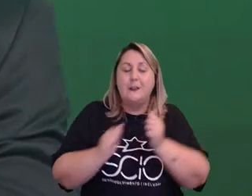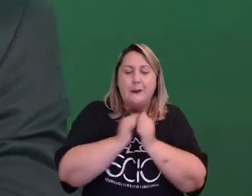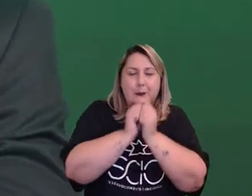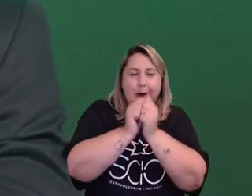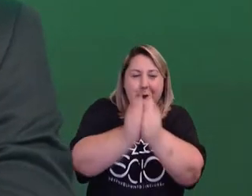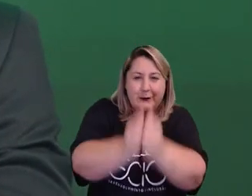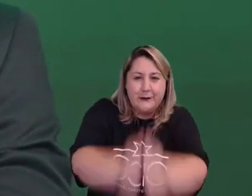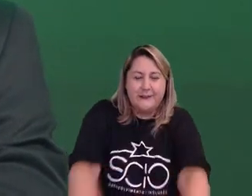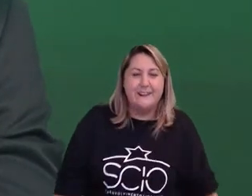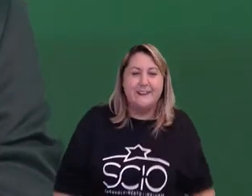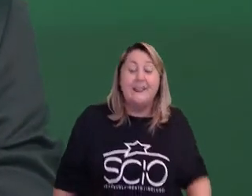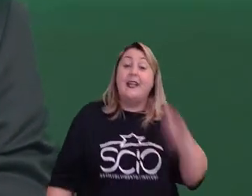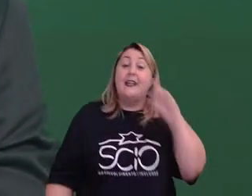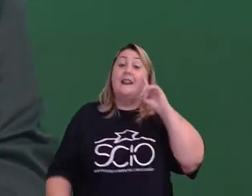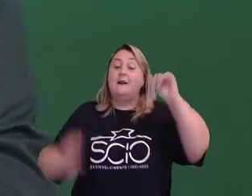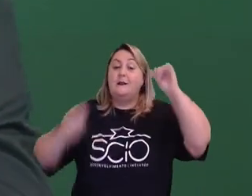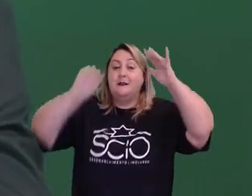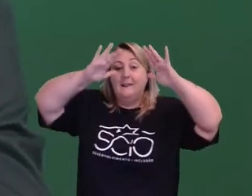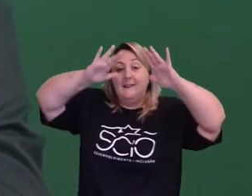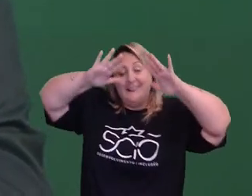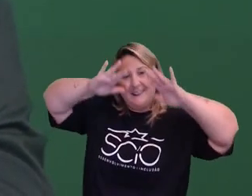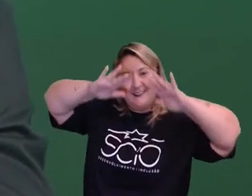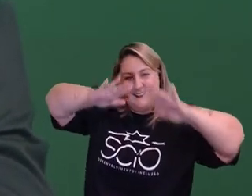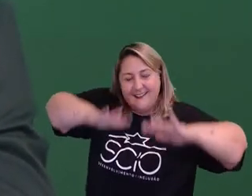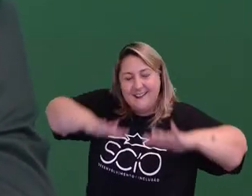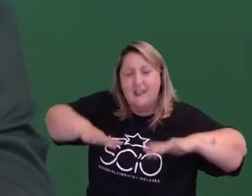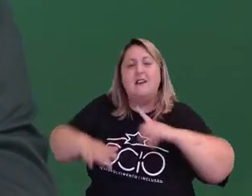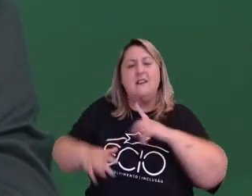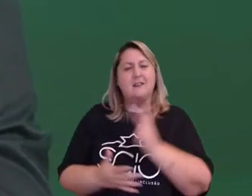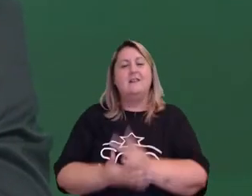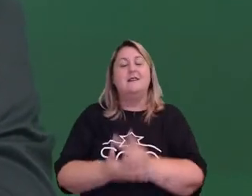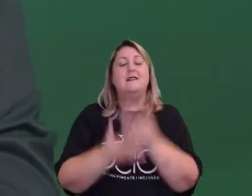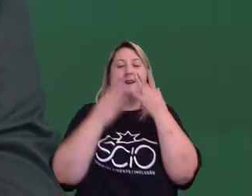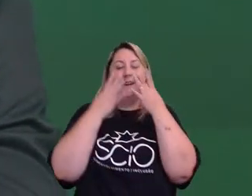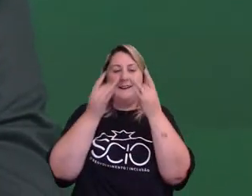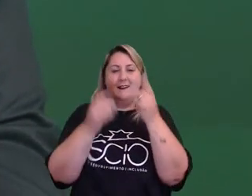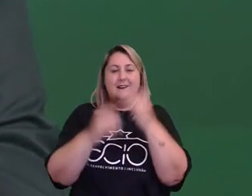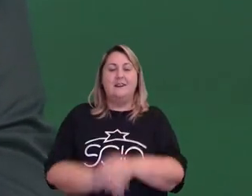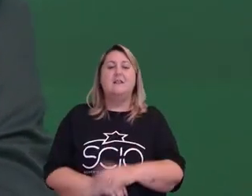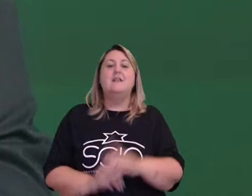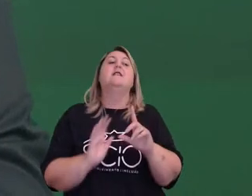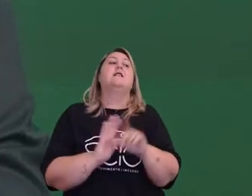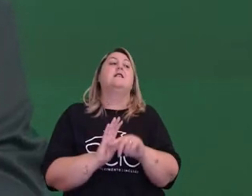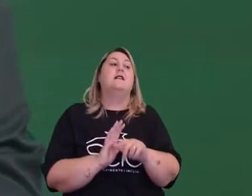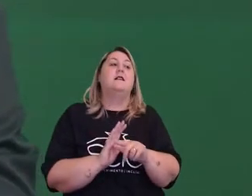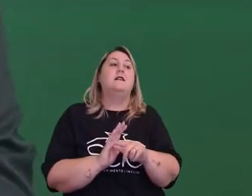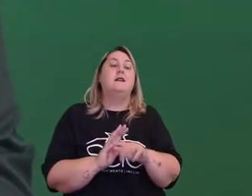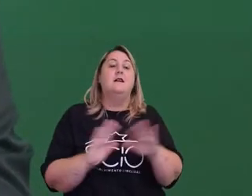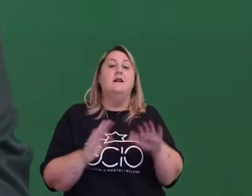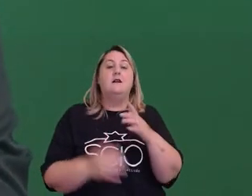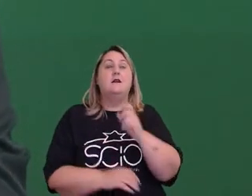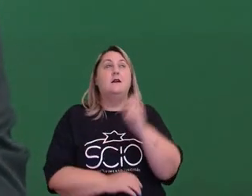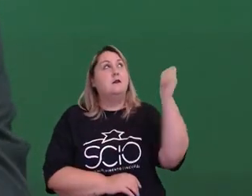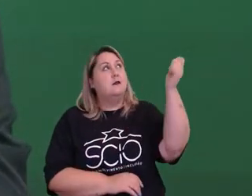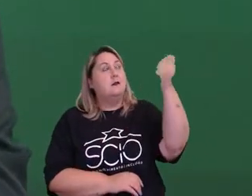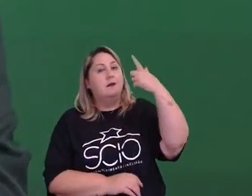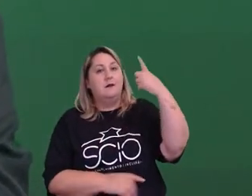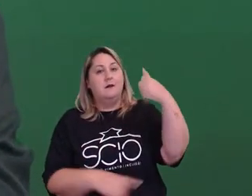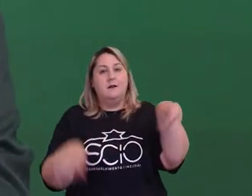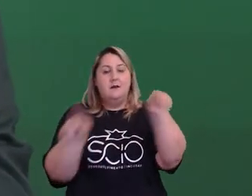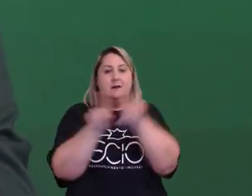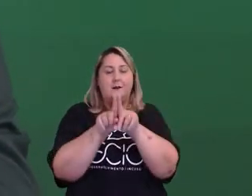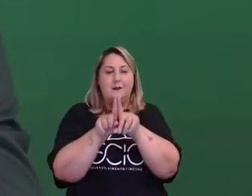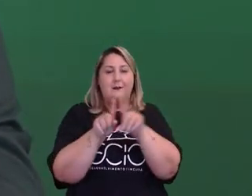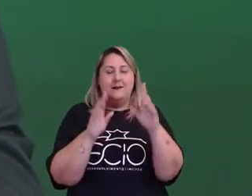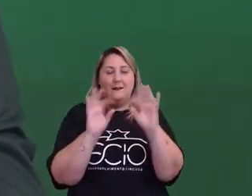acompanhe, que Deus o ilumine e que você esteja sempre atento para daqui a pouquinho, a hora que o sol raiar, você voltar para